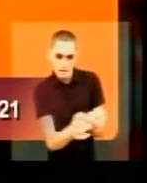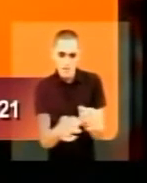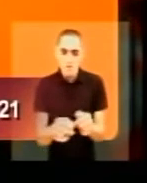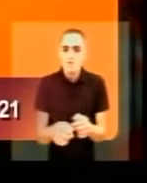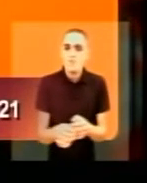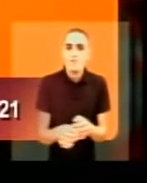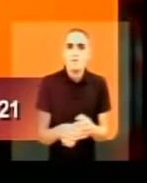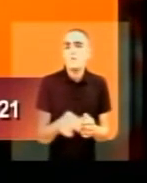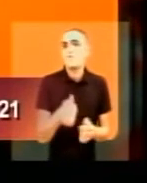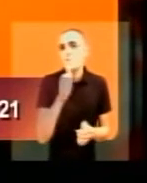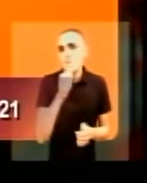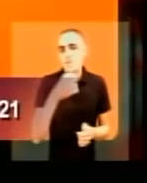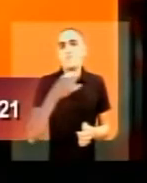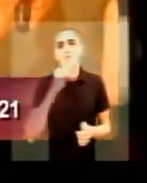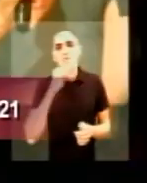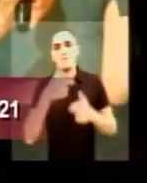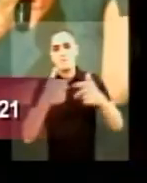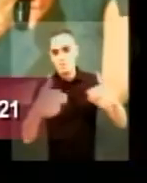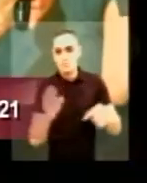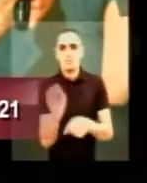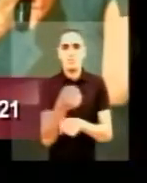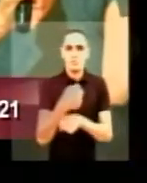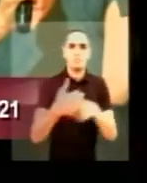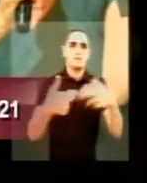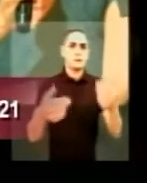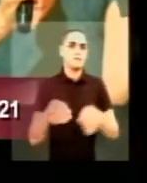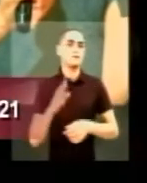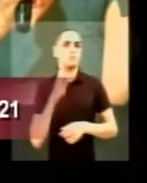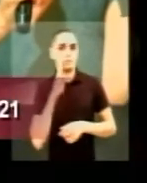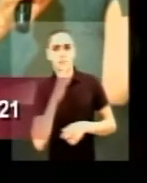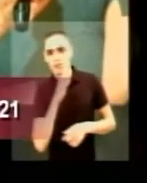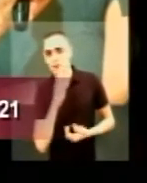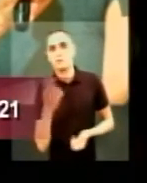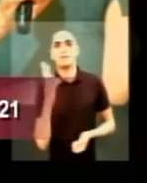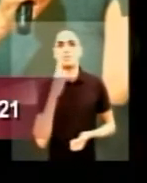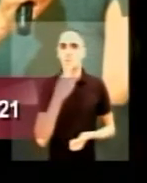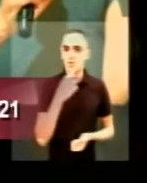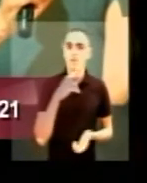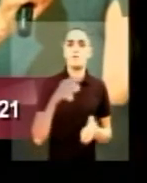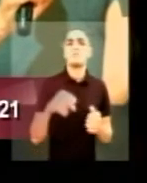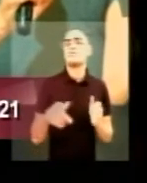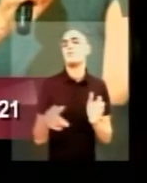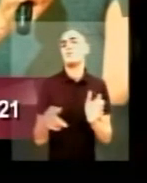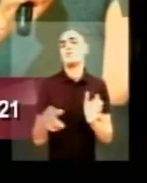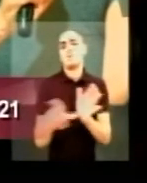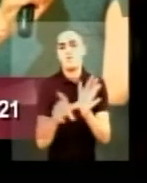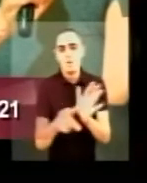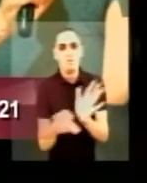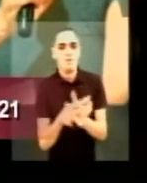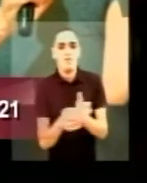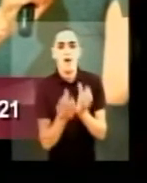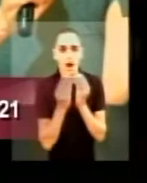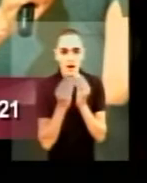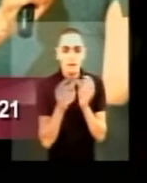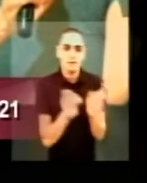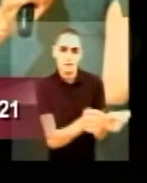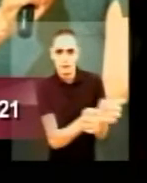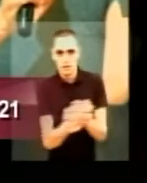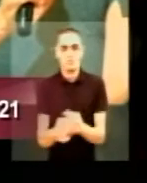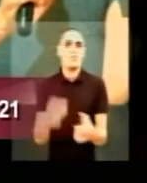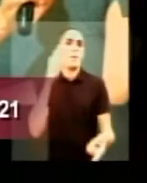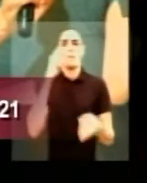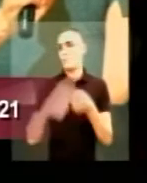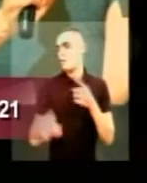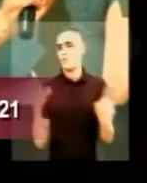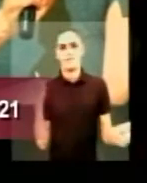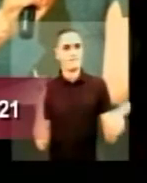local. Tá? Então, bares e restaurantes, bares e lanchonetes, todos estes estão proibidos de atender ao público,